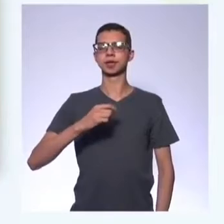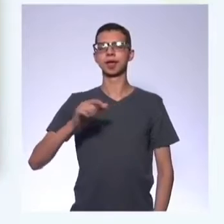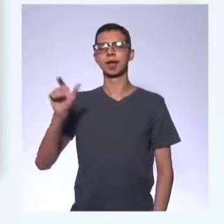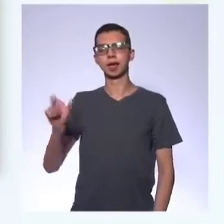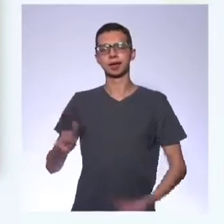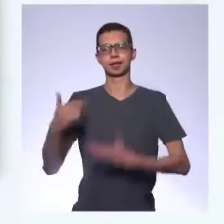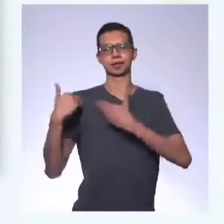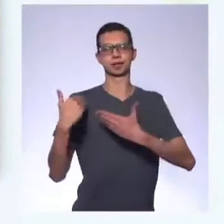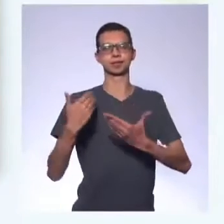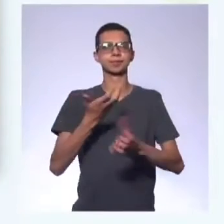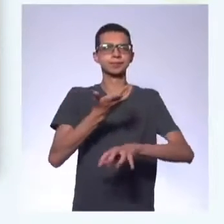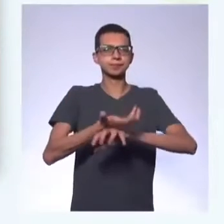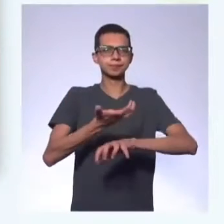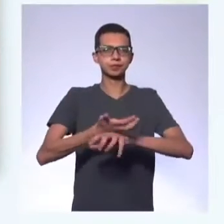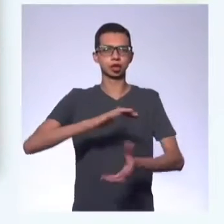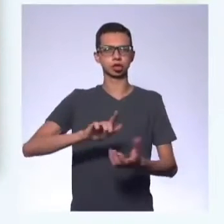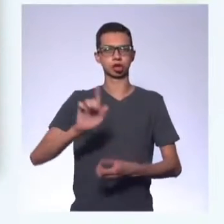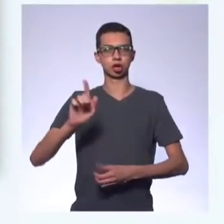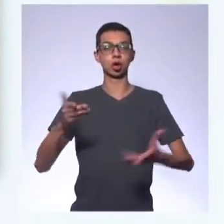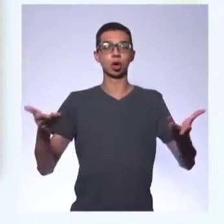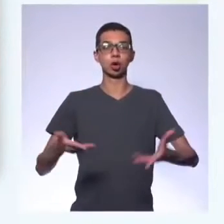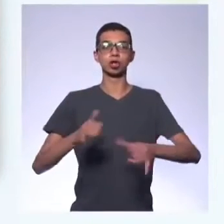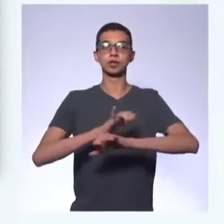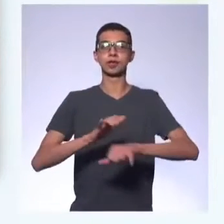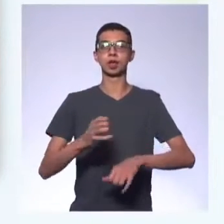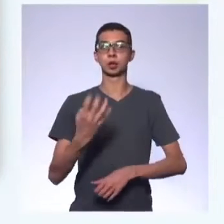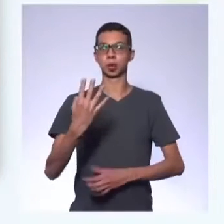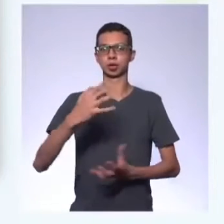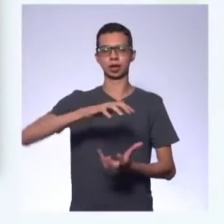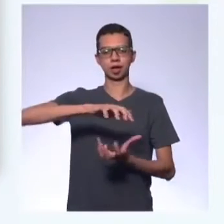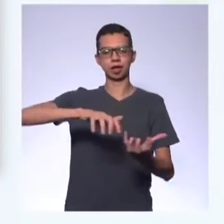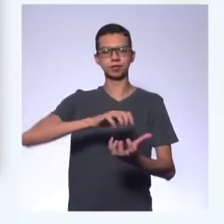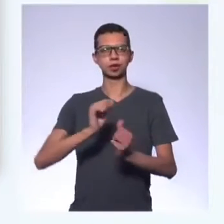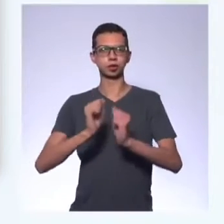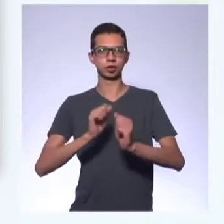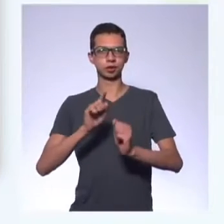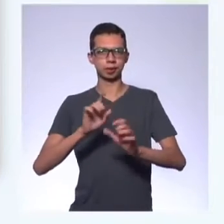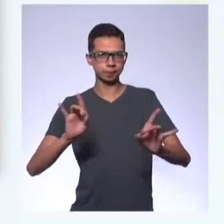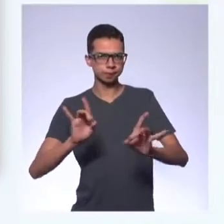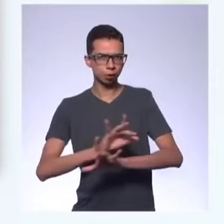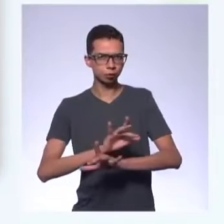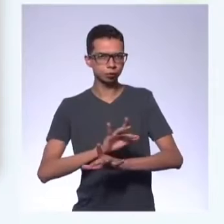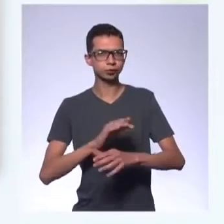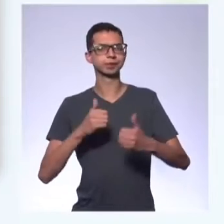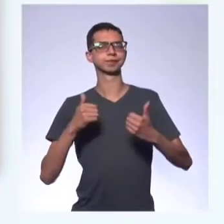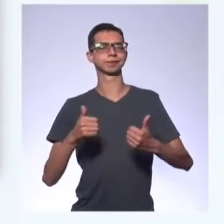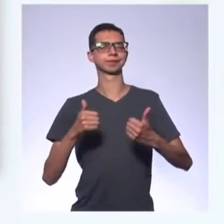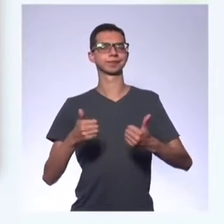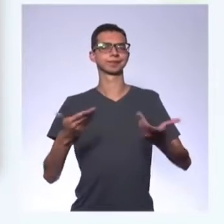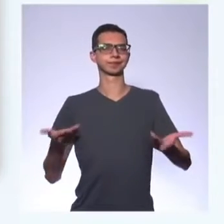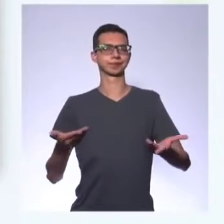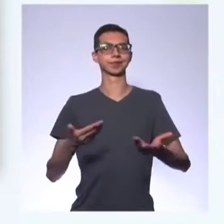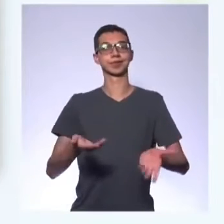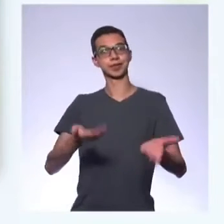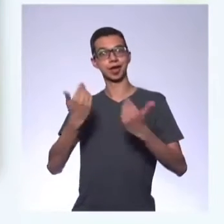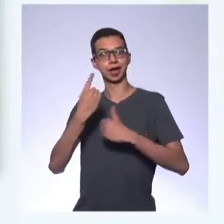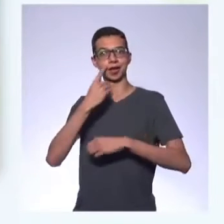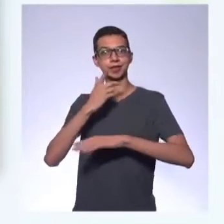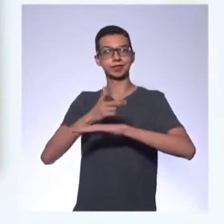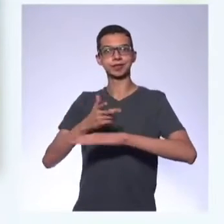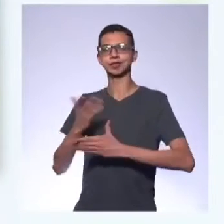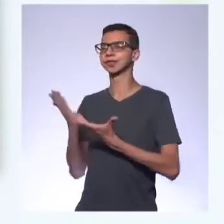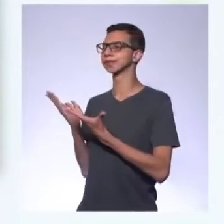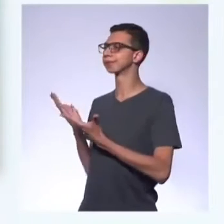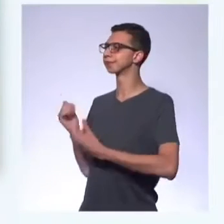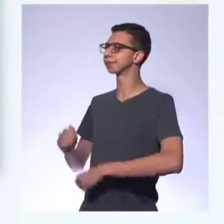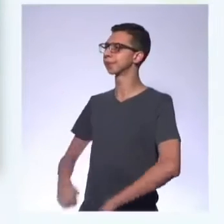falar sobre as 4 revoluções industriais. Tá preparado? Então, bora pro vídeo!